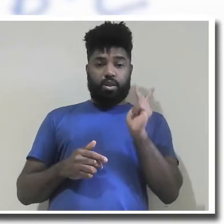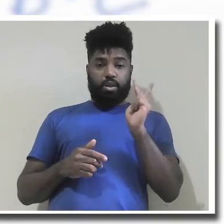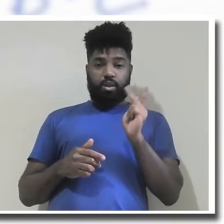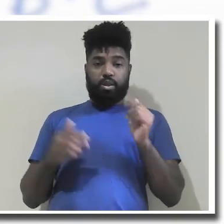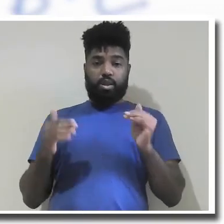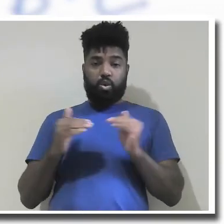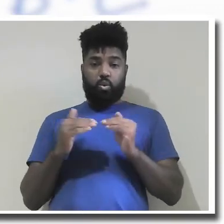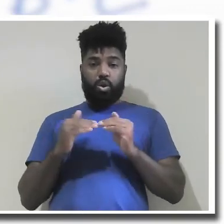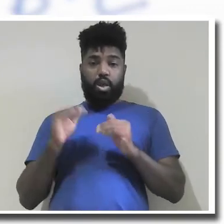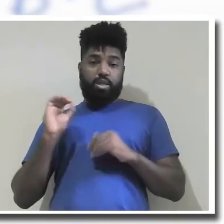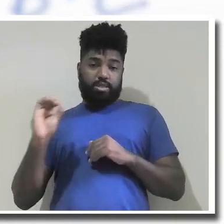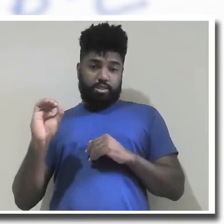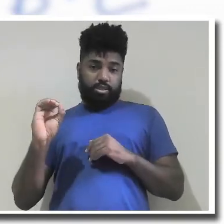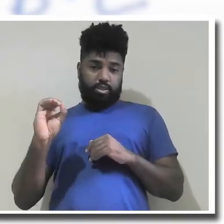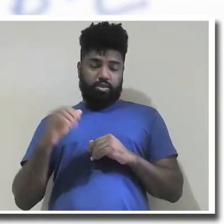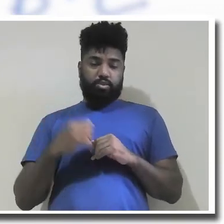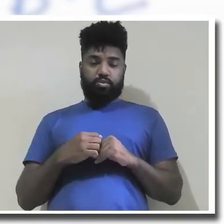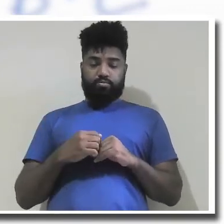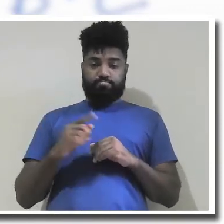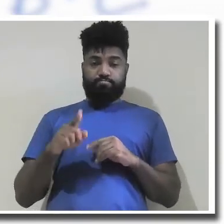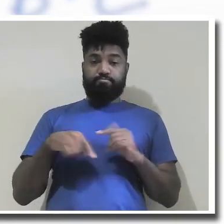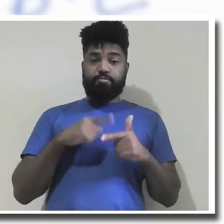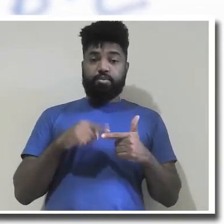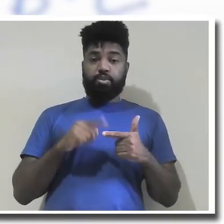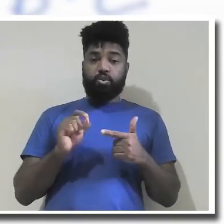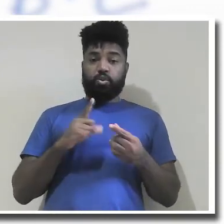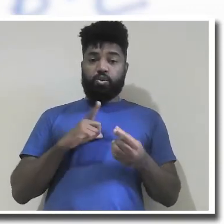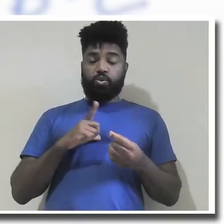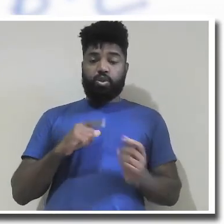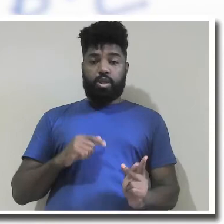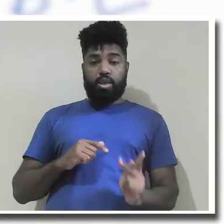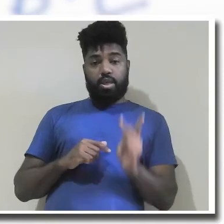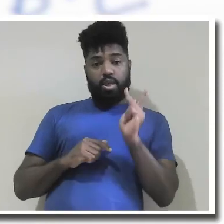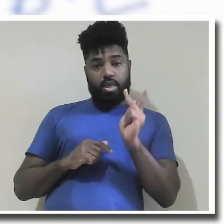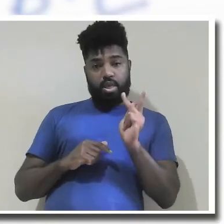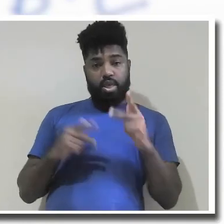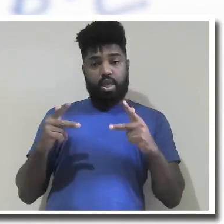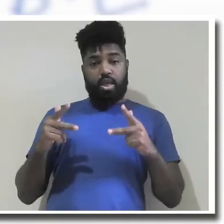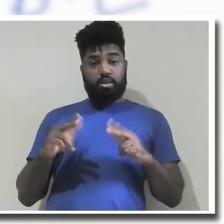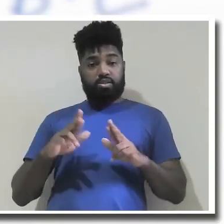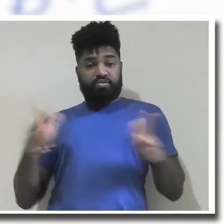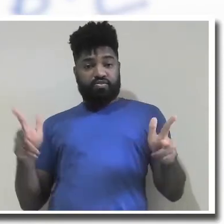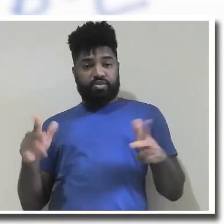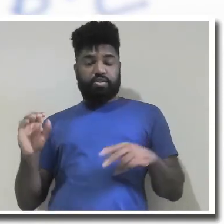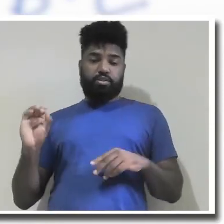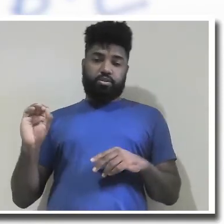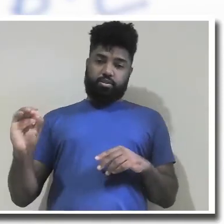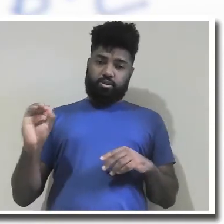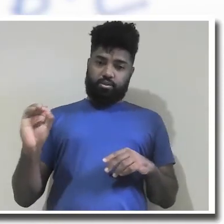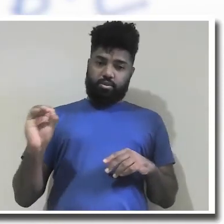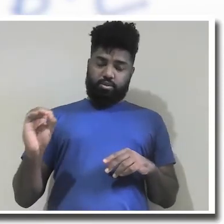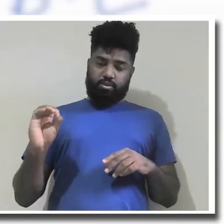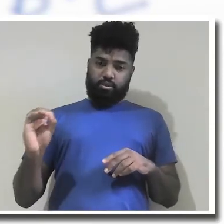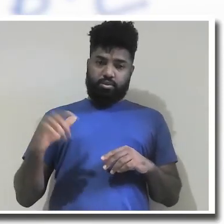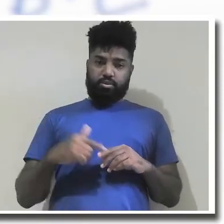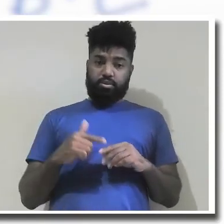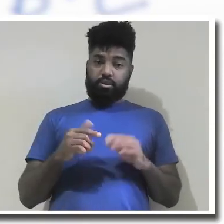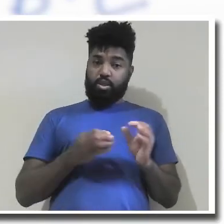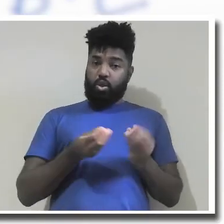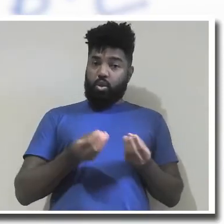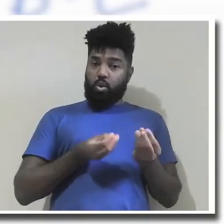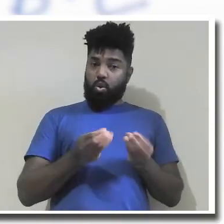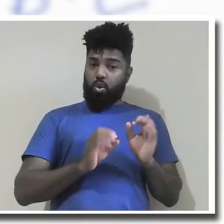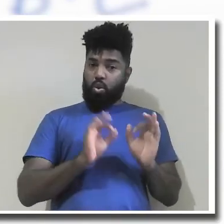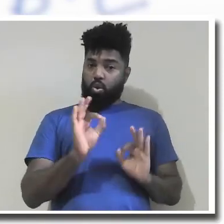zero. No segundo caso, daqui a pouco, faremos K diferente de zero. Nesta circunstância,